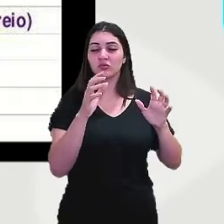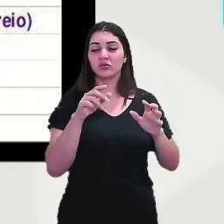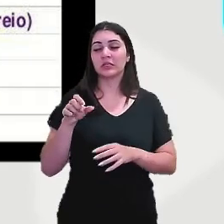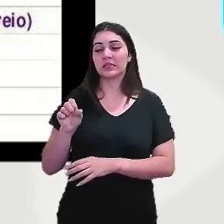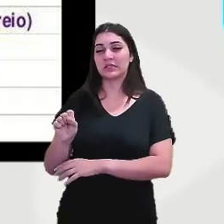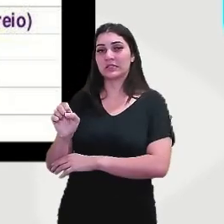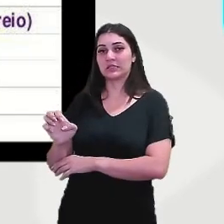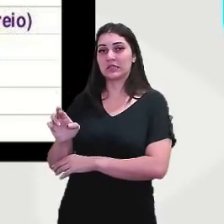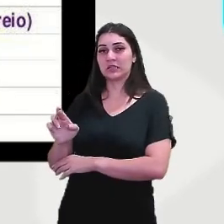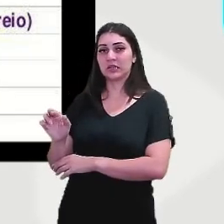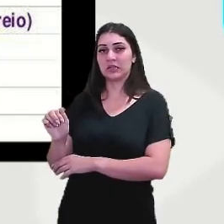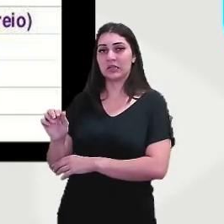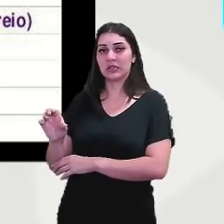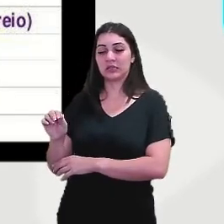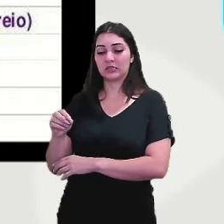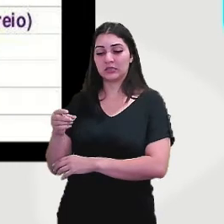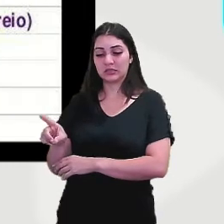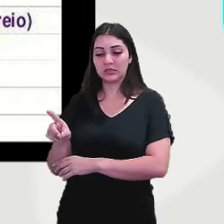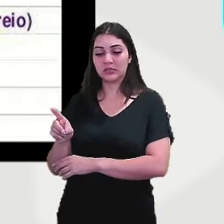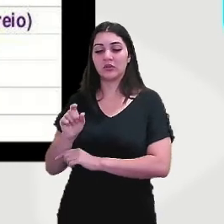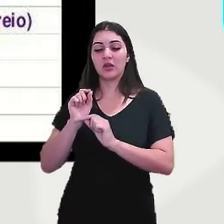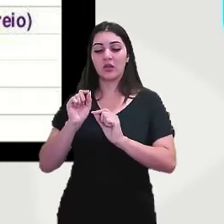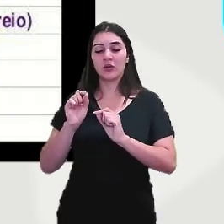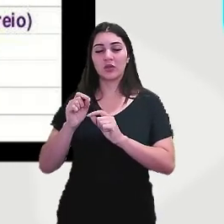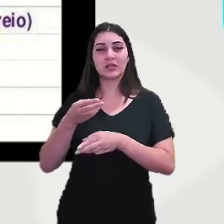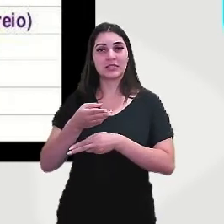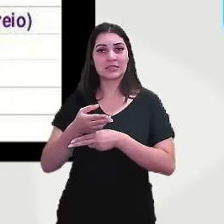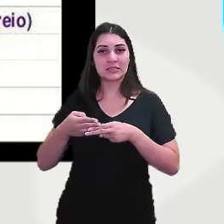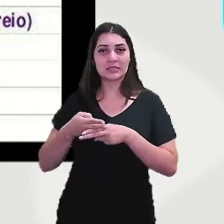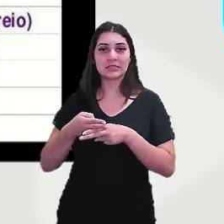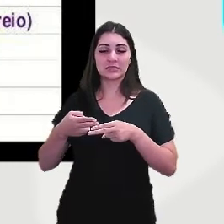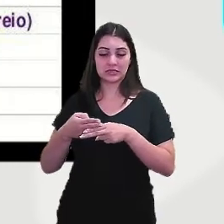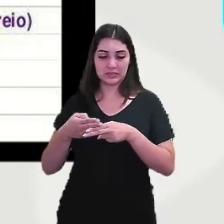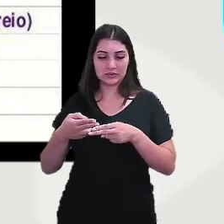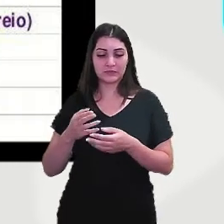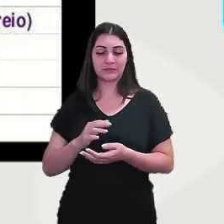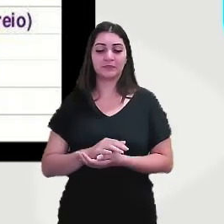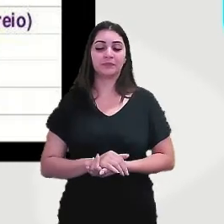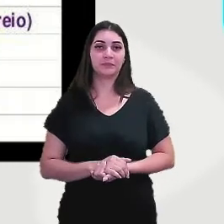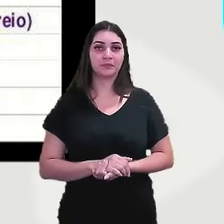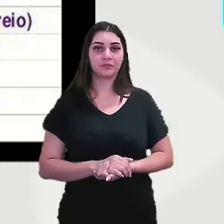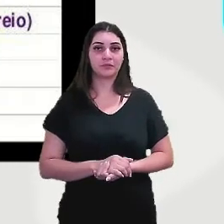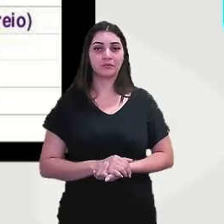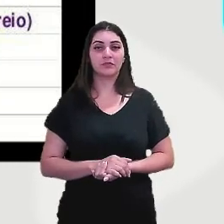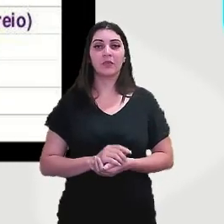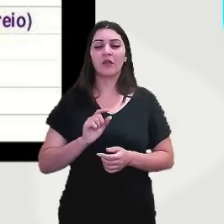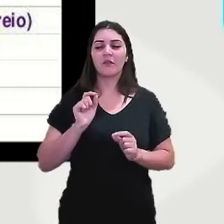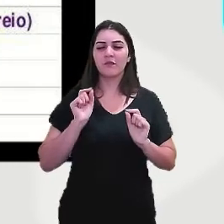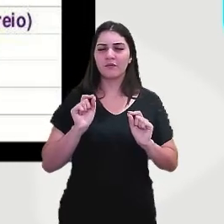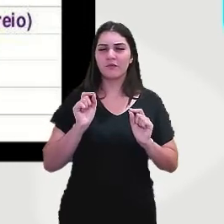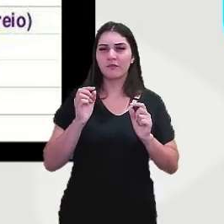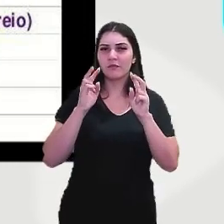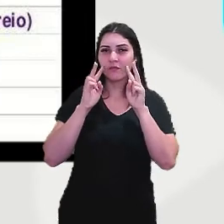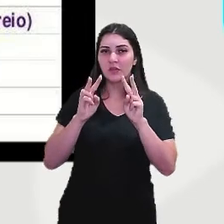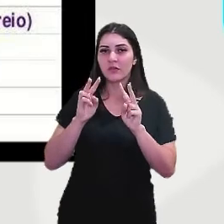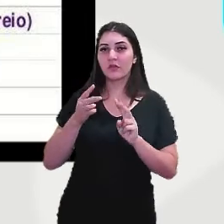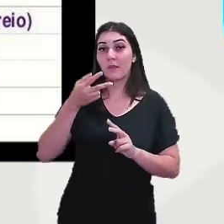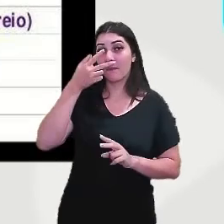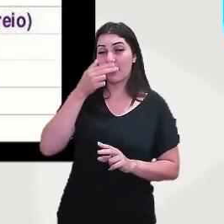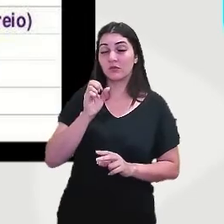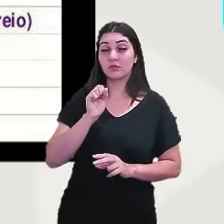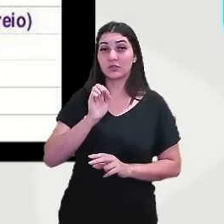cerrar. E cerrar, com C, é fechar, e cerrar, com S, é cortar, veja mesmo. Então, se